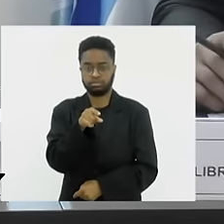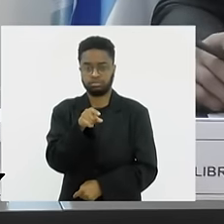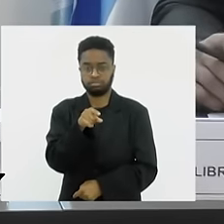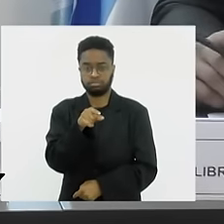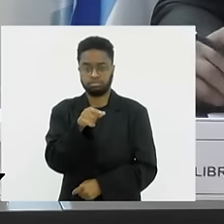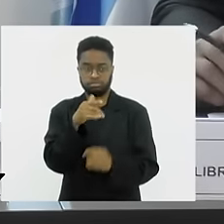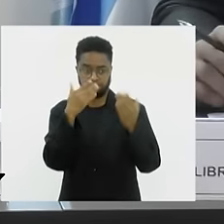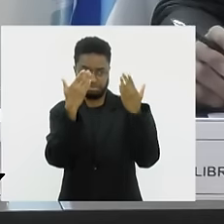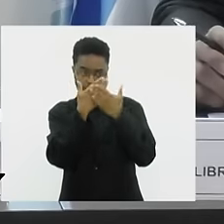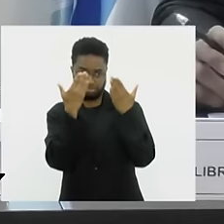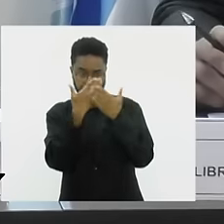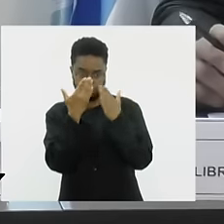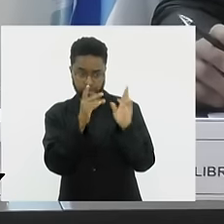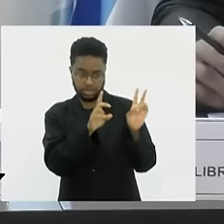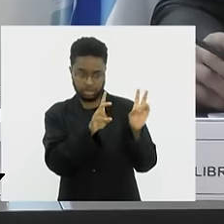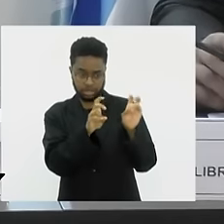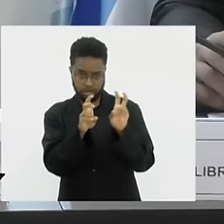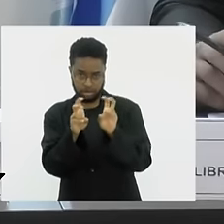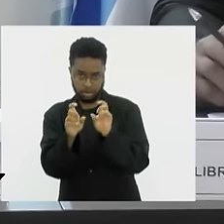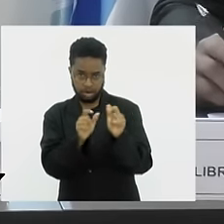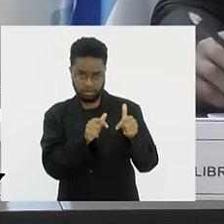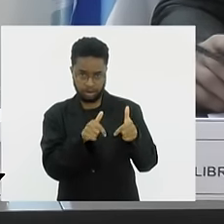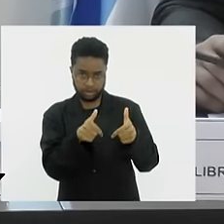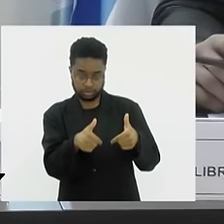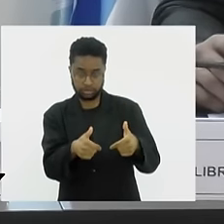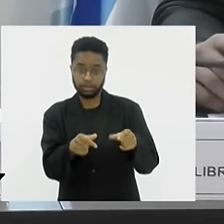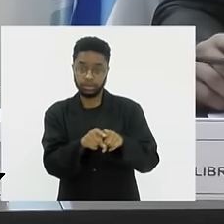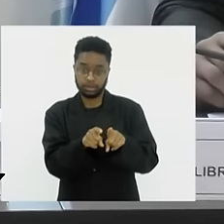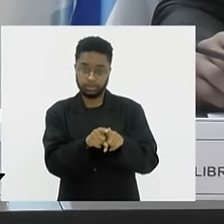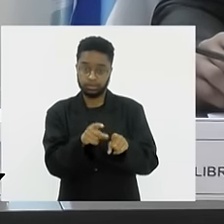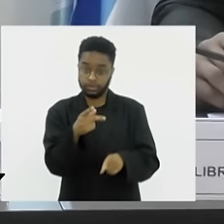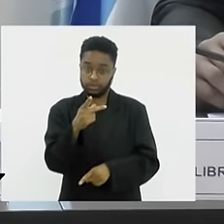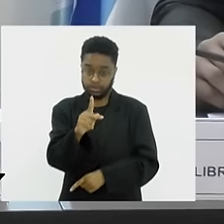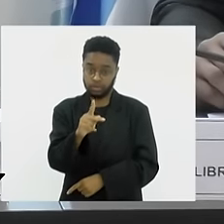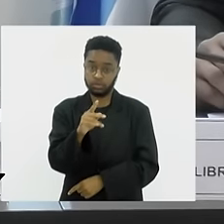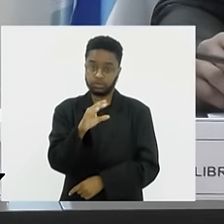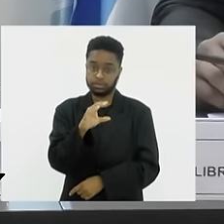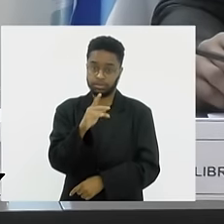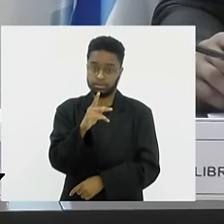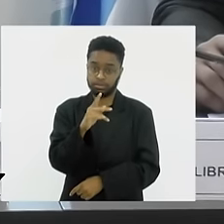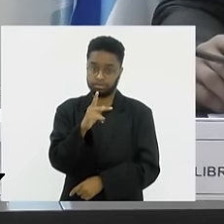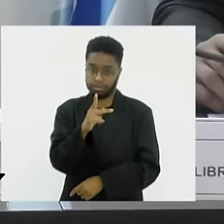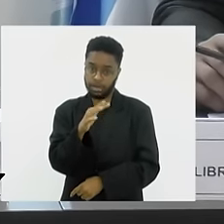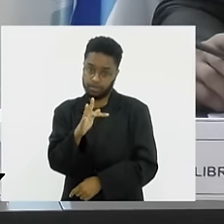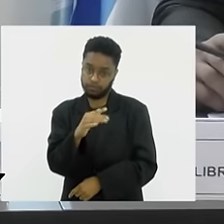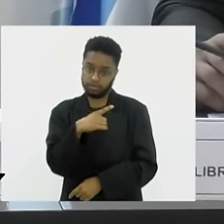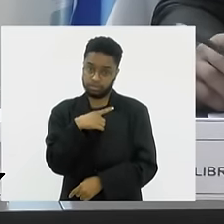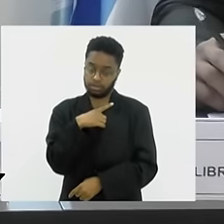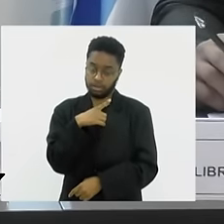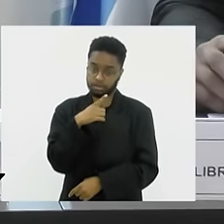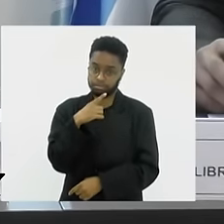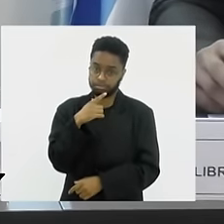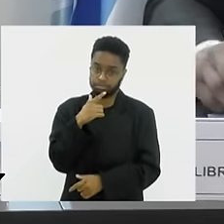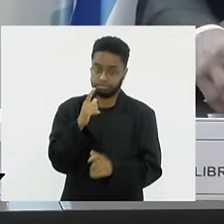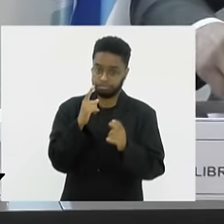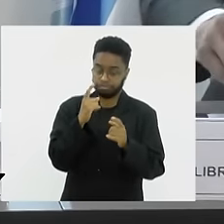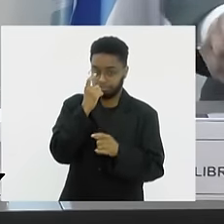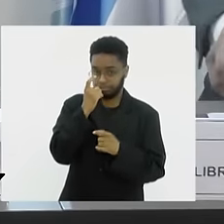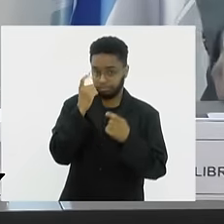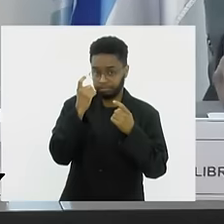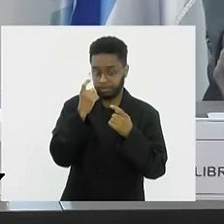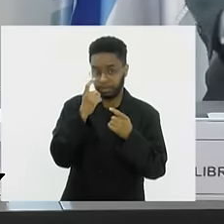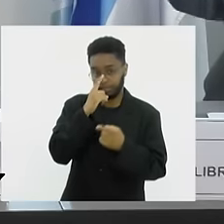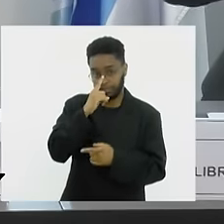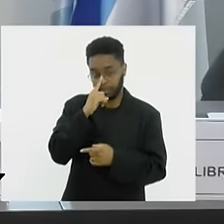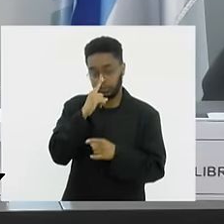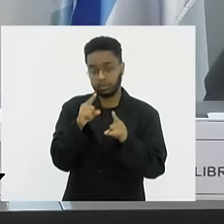grossa para esse tipo de conduta, inclusive colocando o seu CPF em risco, para as ações do próprio Detro,